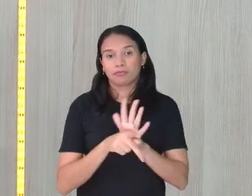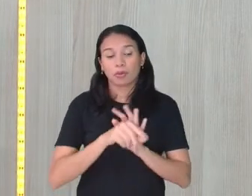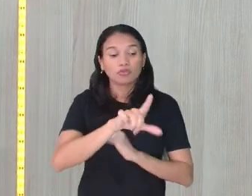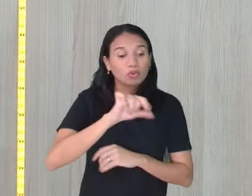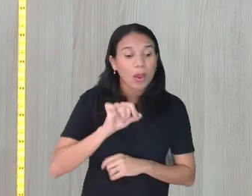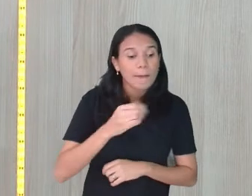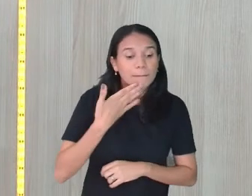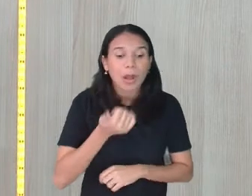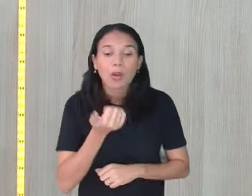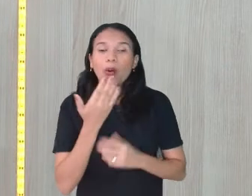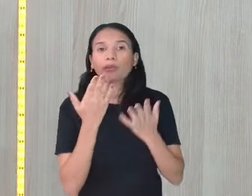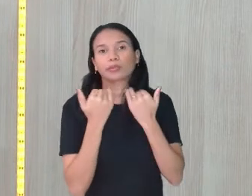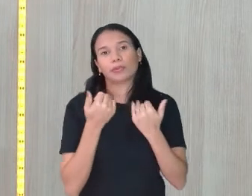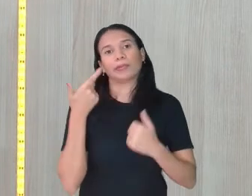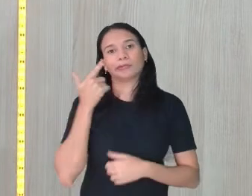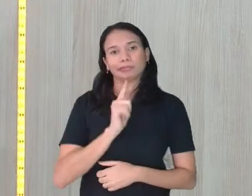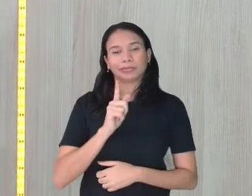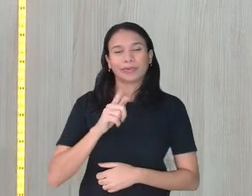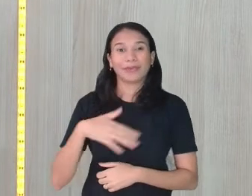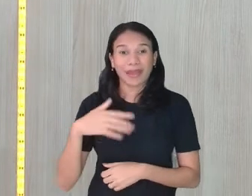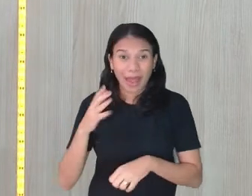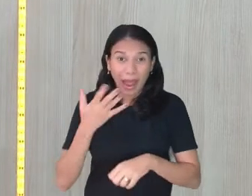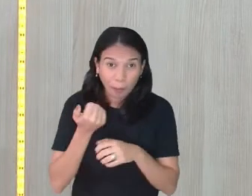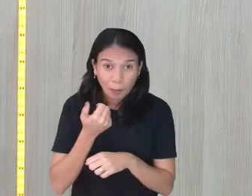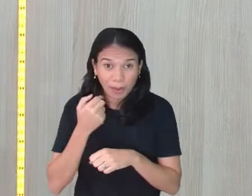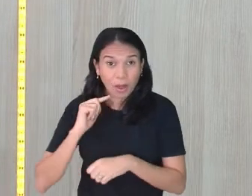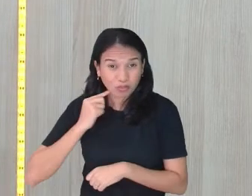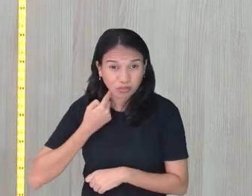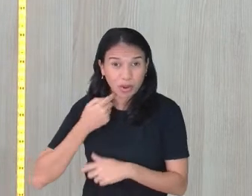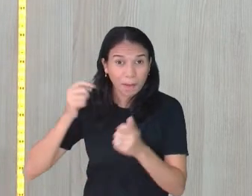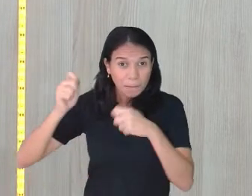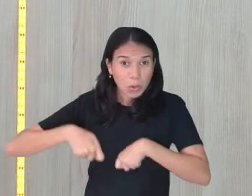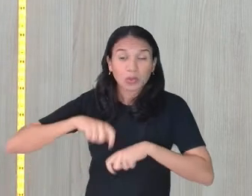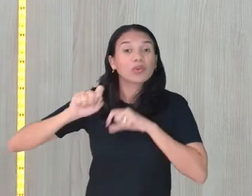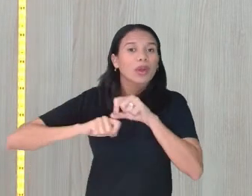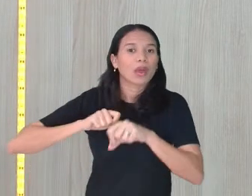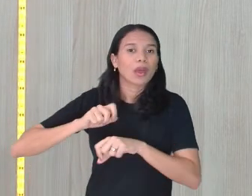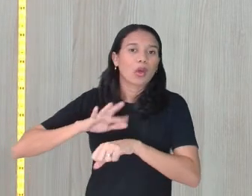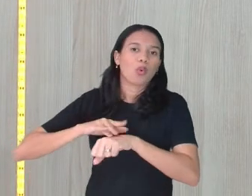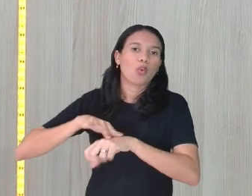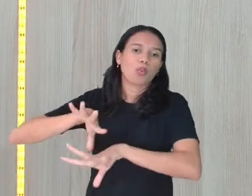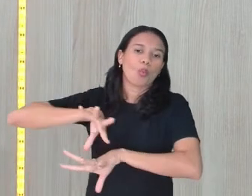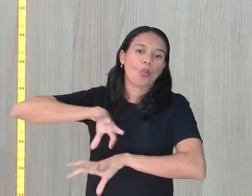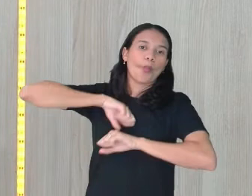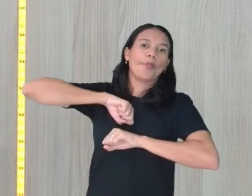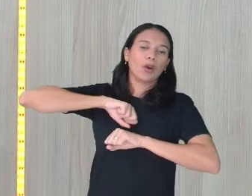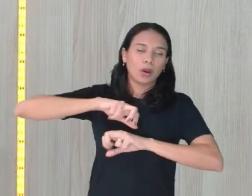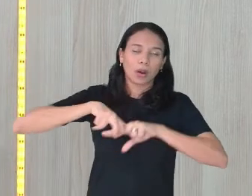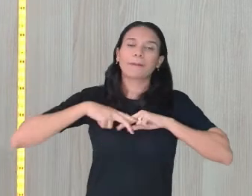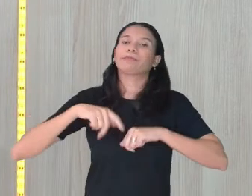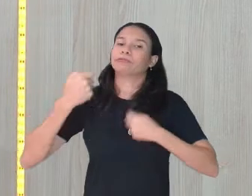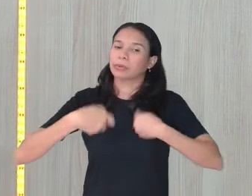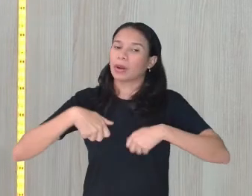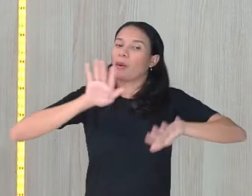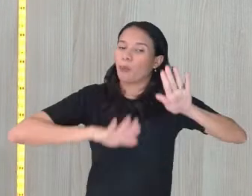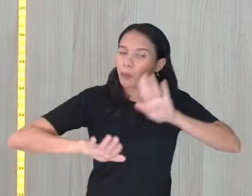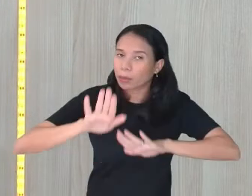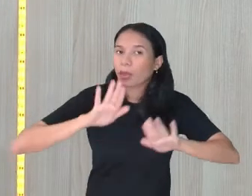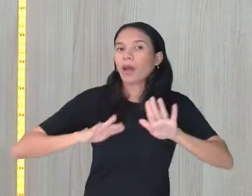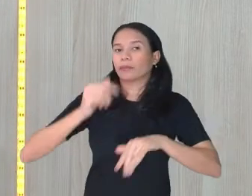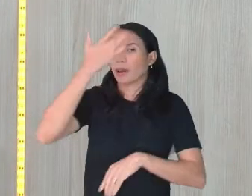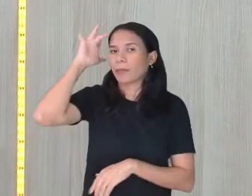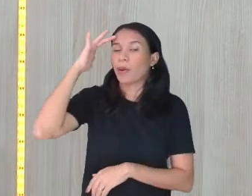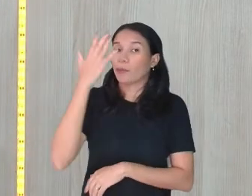eles também podem, em vez de nos alimentar, ser transmissores de doenças. Então, bastante cuidado nessa situação, ao